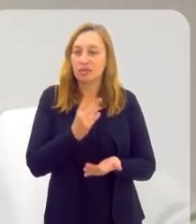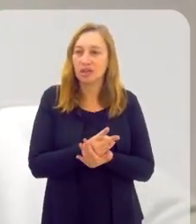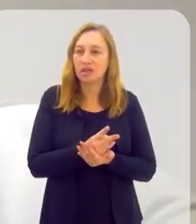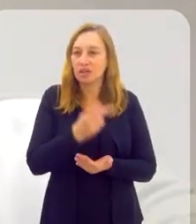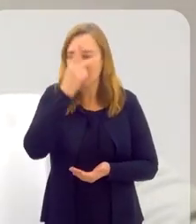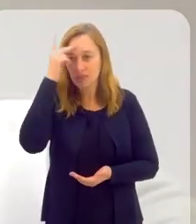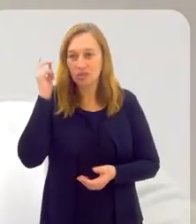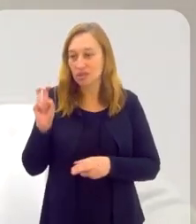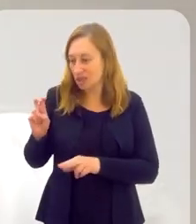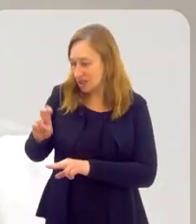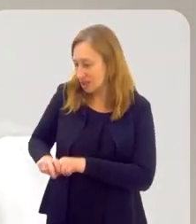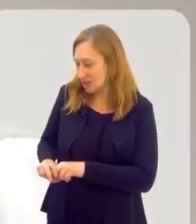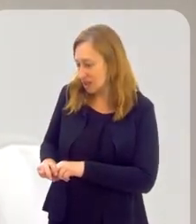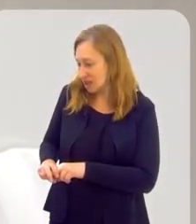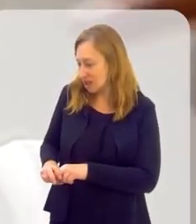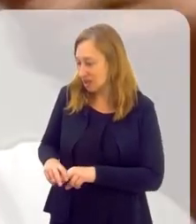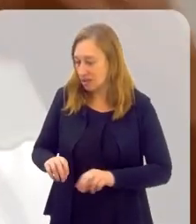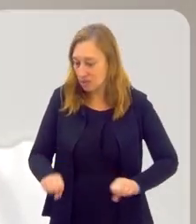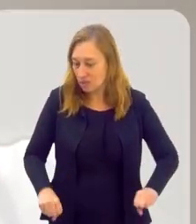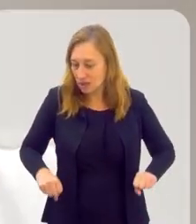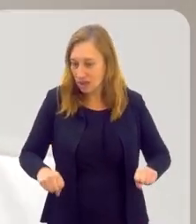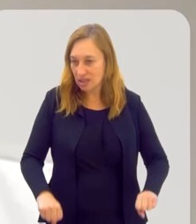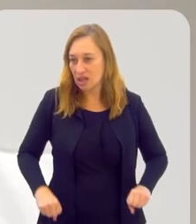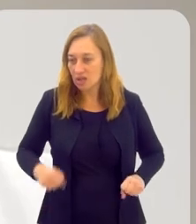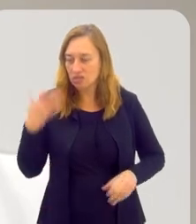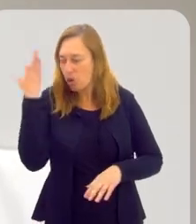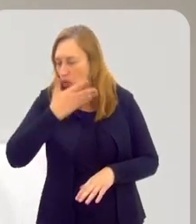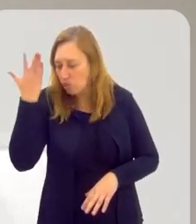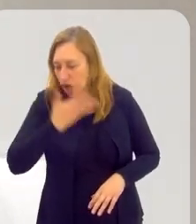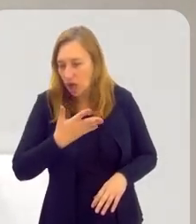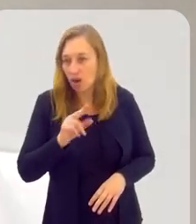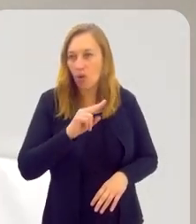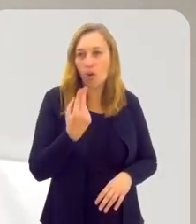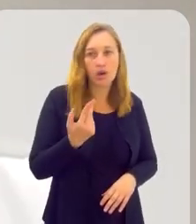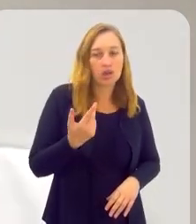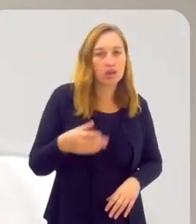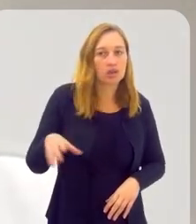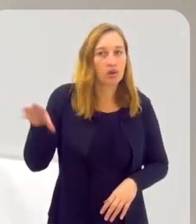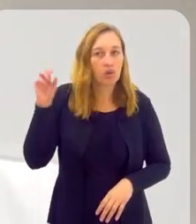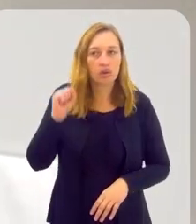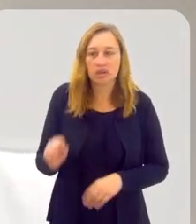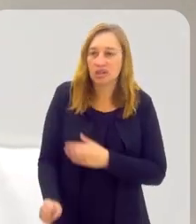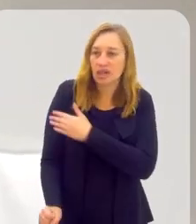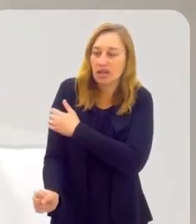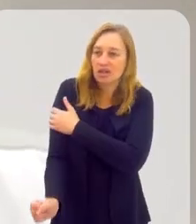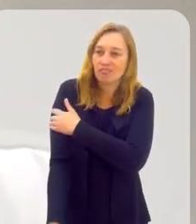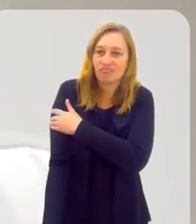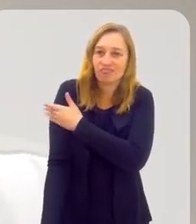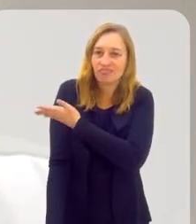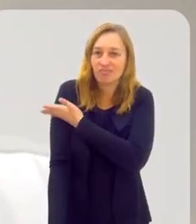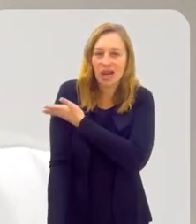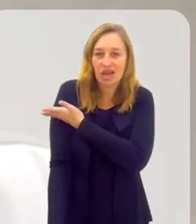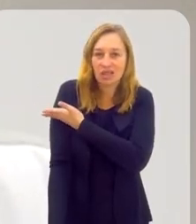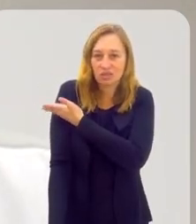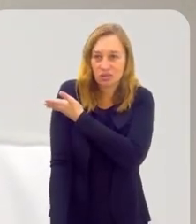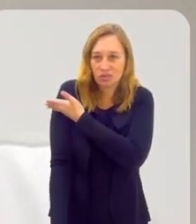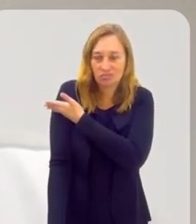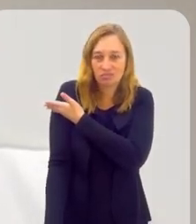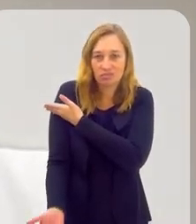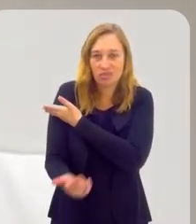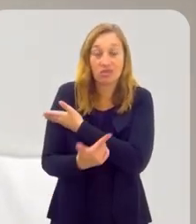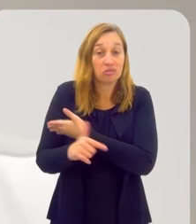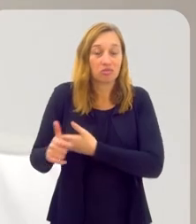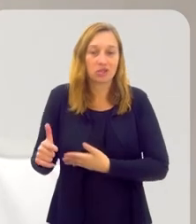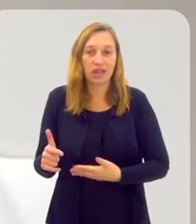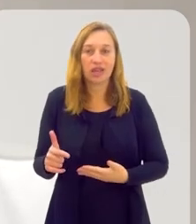Mesmo a pessoa que está sentada numa cadeira, ou que não vê, ou que não consegue mexer um dos braços, ela consegue brincar e